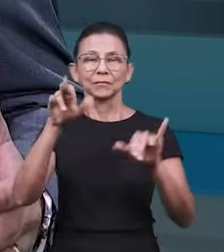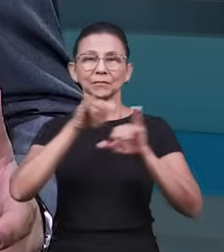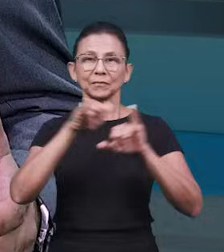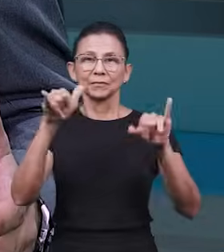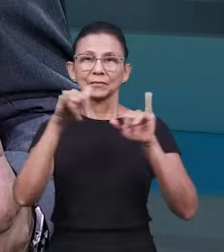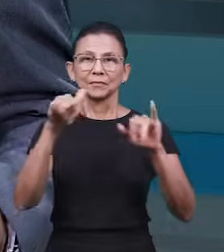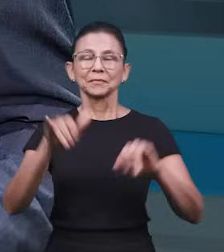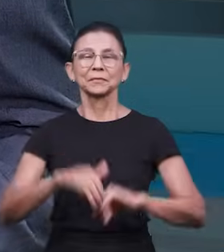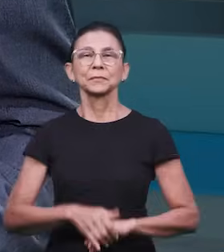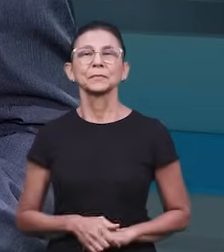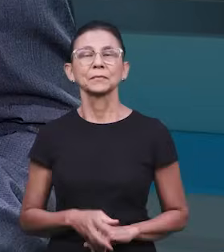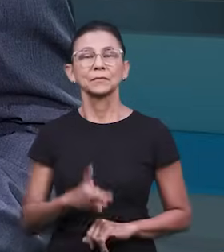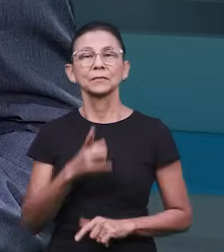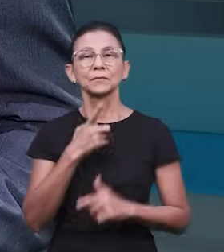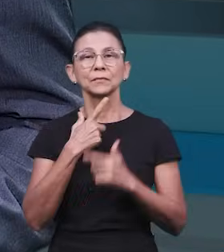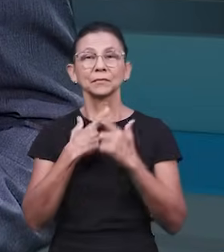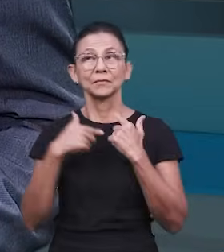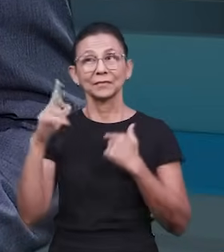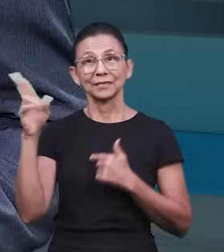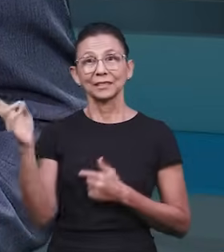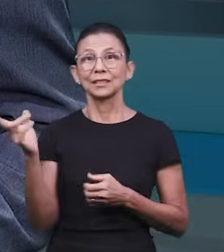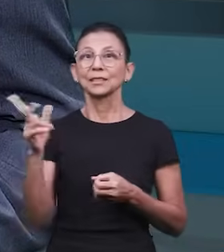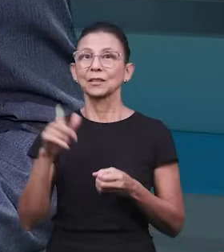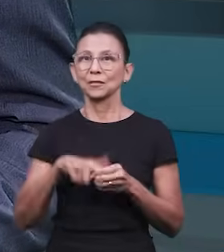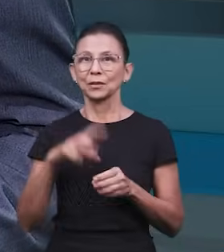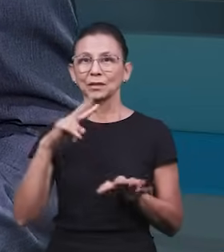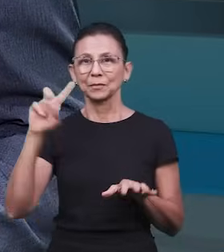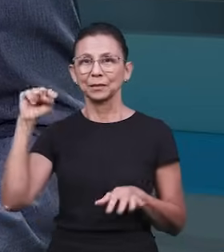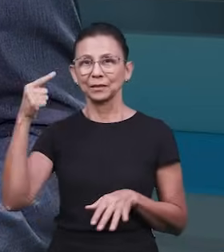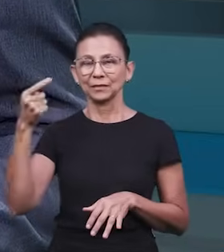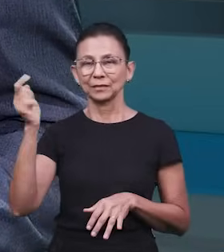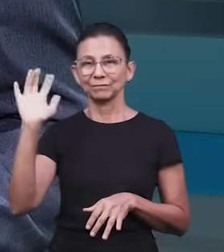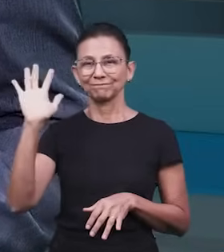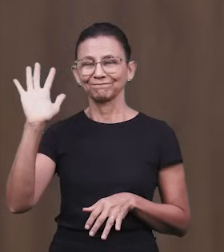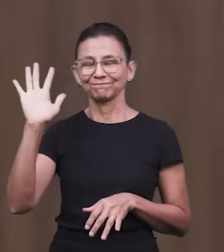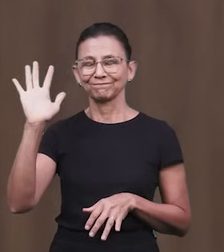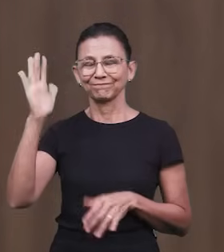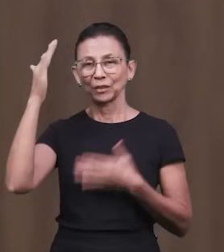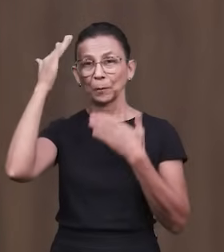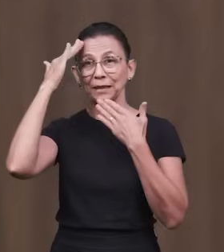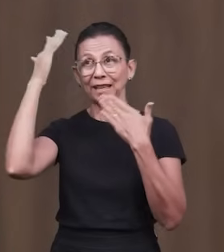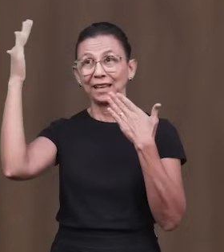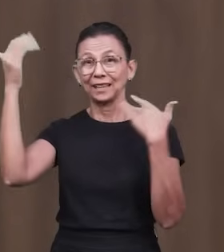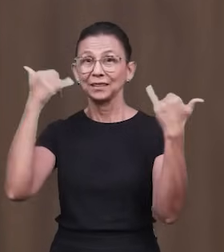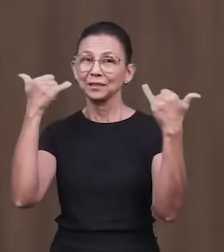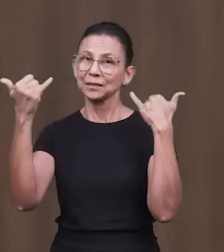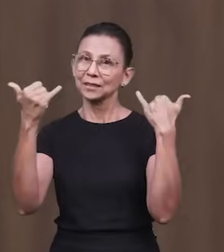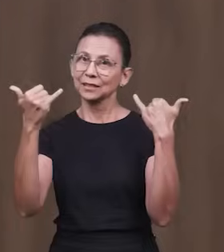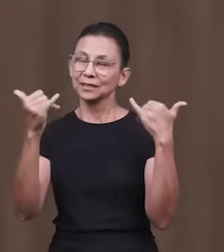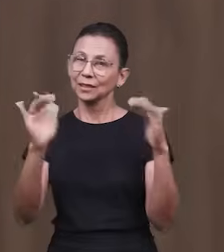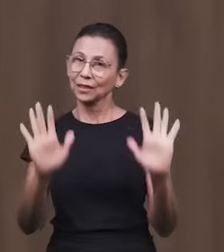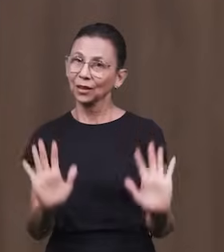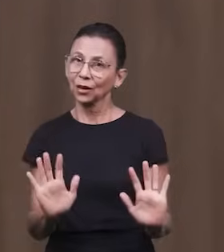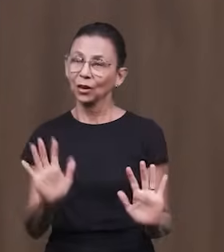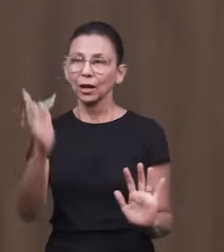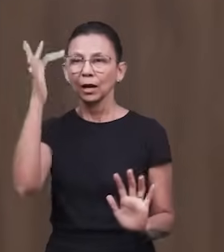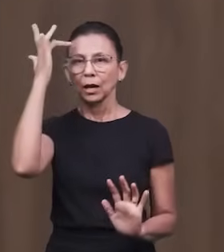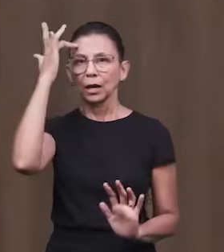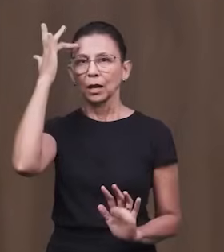aqui na maior região do Brasil. Se Deus permitir, semana que vem estamos de volta. Até lá! Obrigado, Warner, pelas informações. E